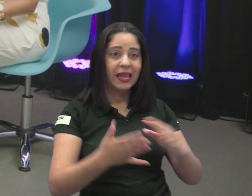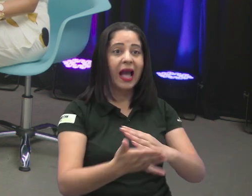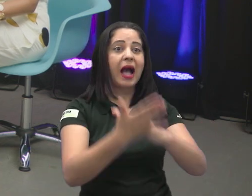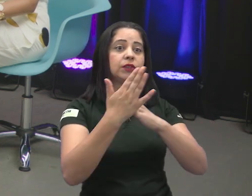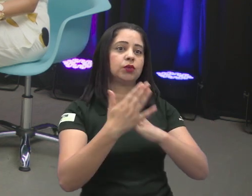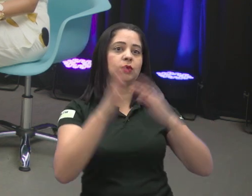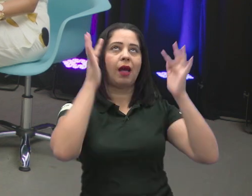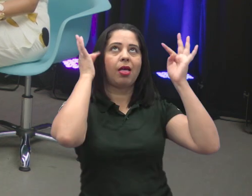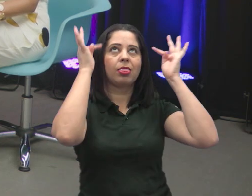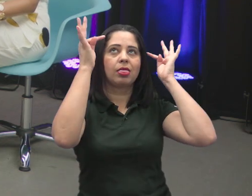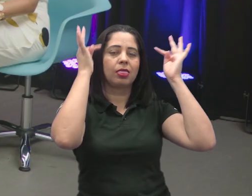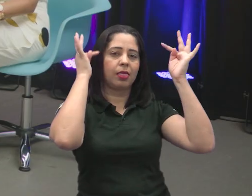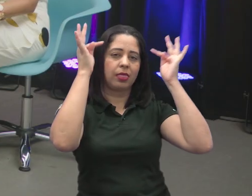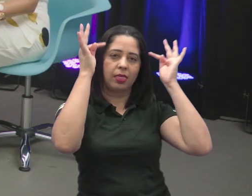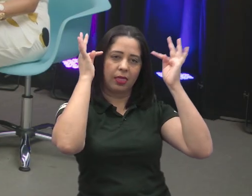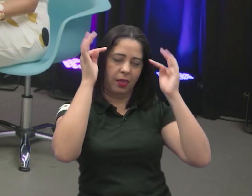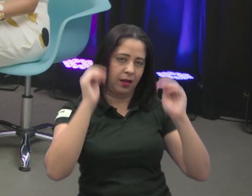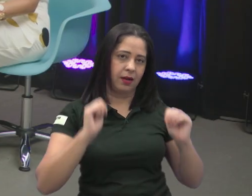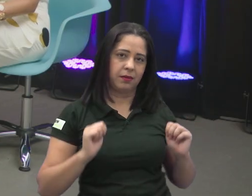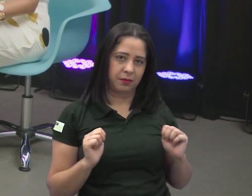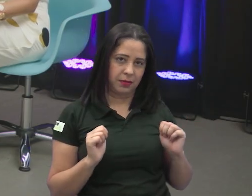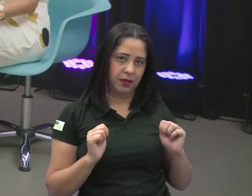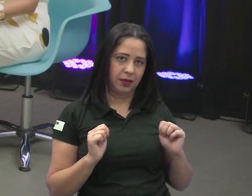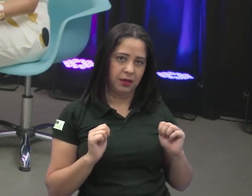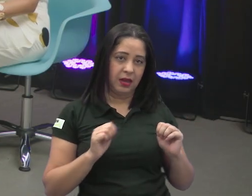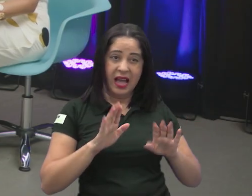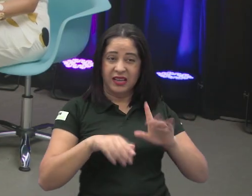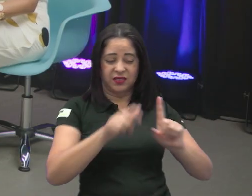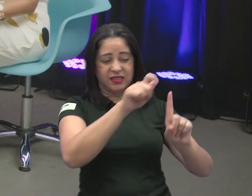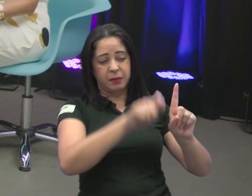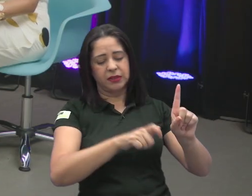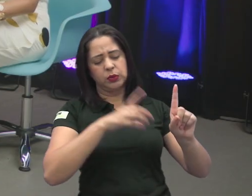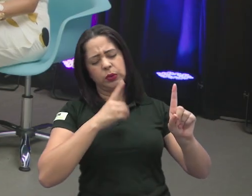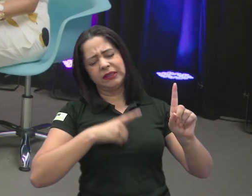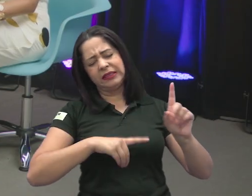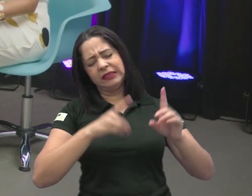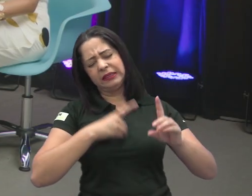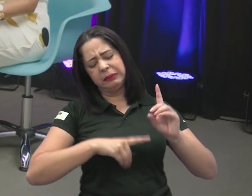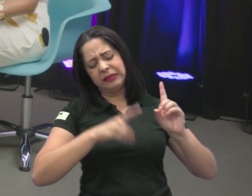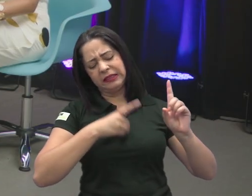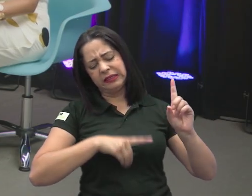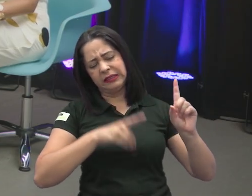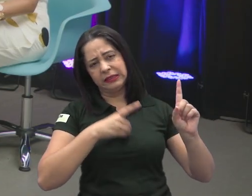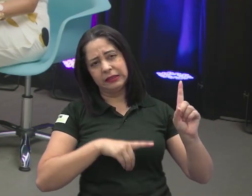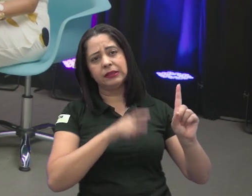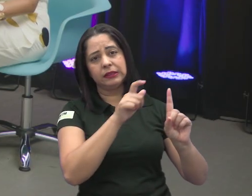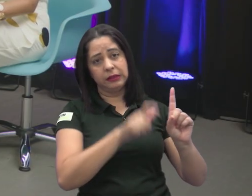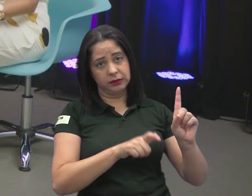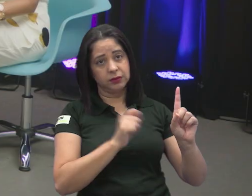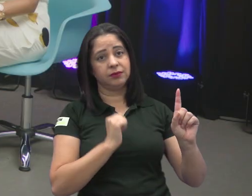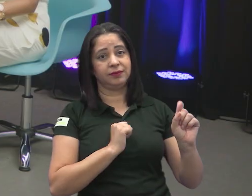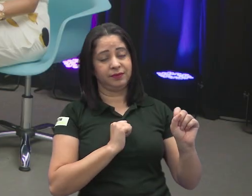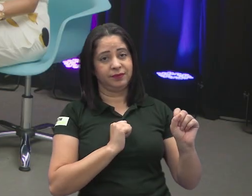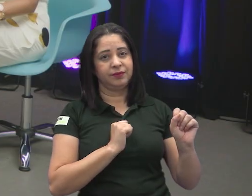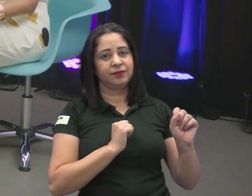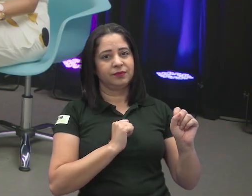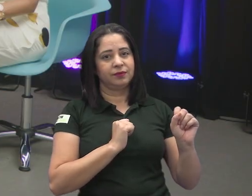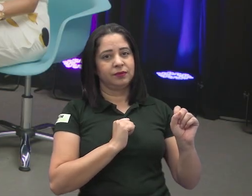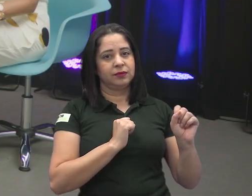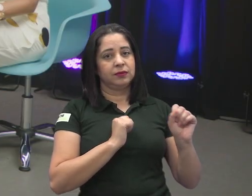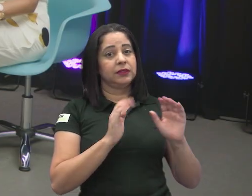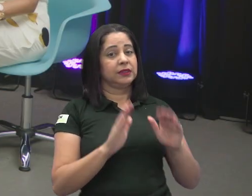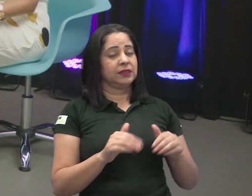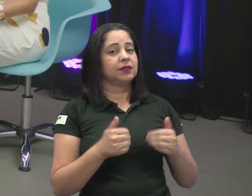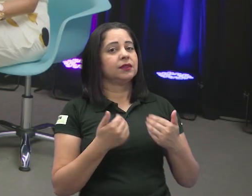como terapia mesmo de uma pessoa que às vezes está com uma depressão, né? Exatamente.